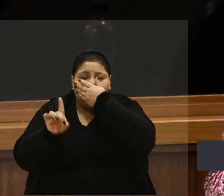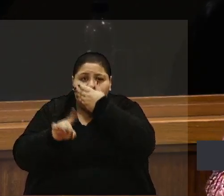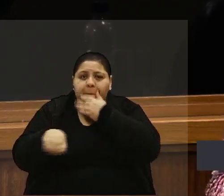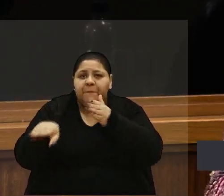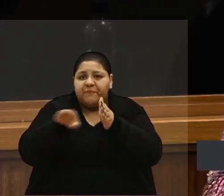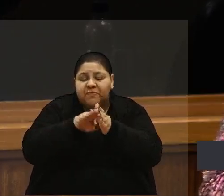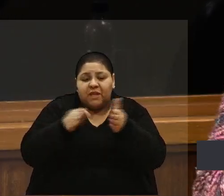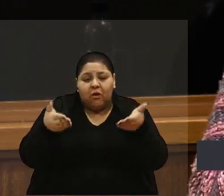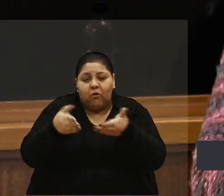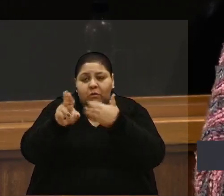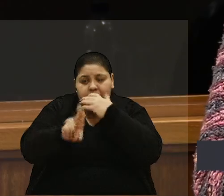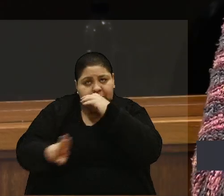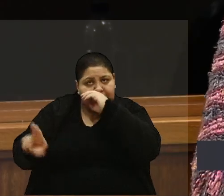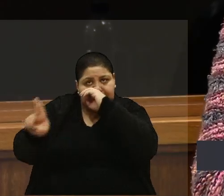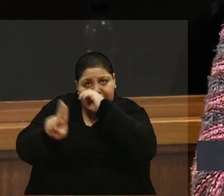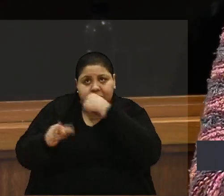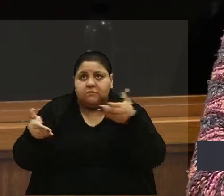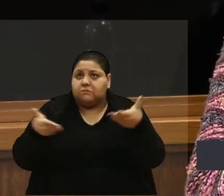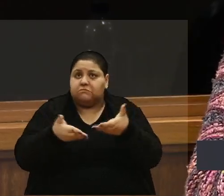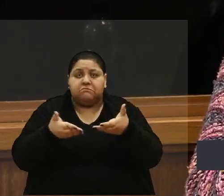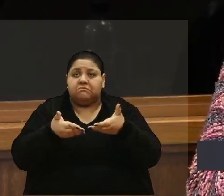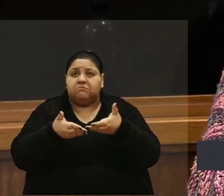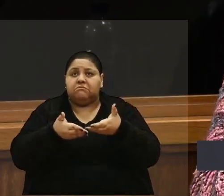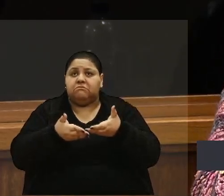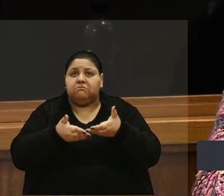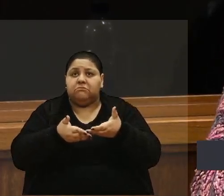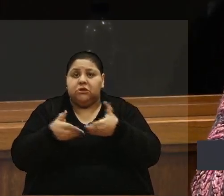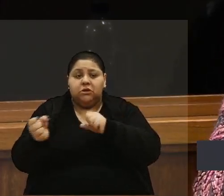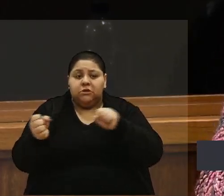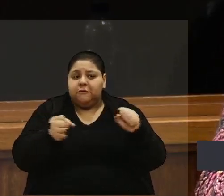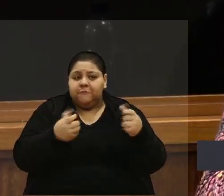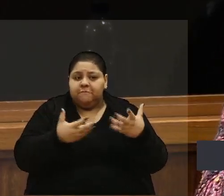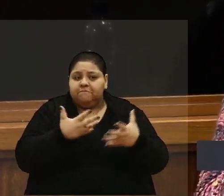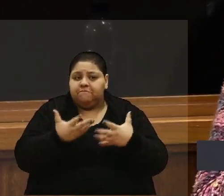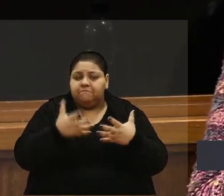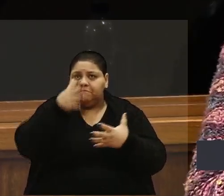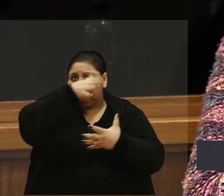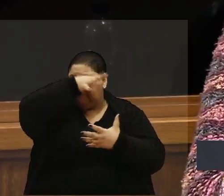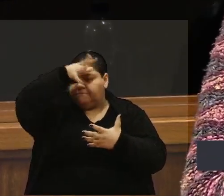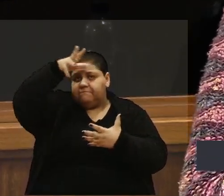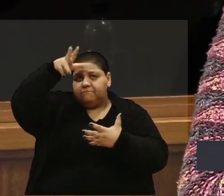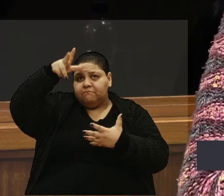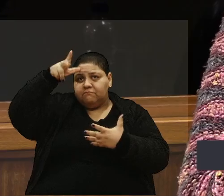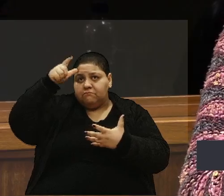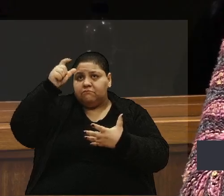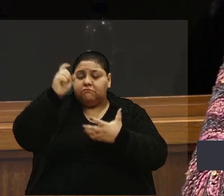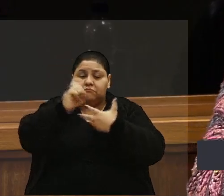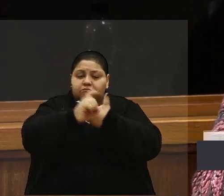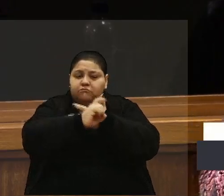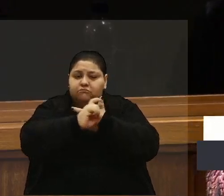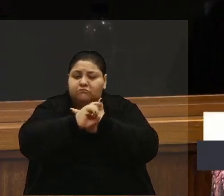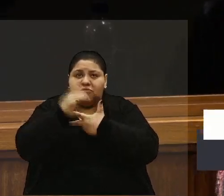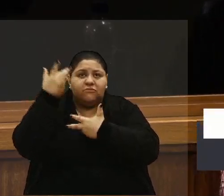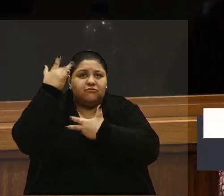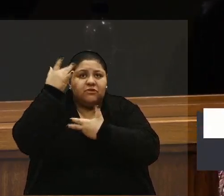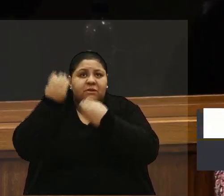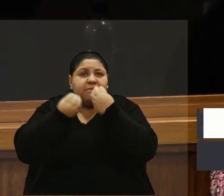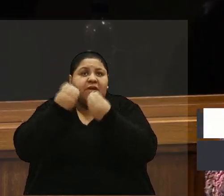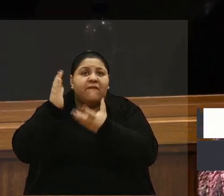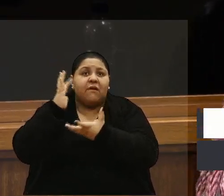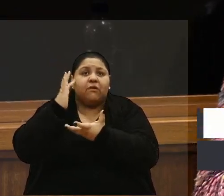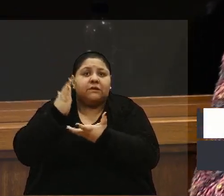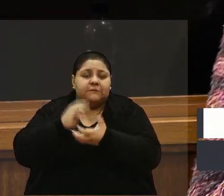hoje usadas e que está lá no poder municipal, no poder executivo, e a gente não sabe o que vai